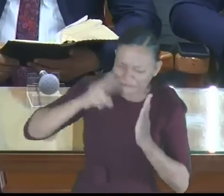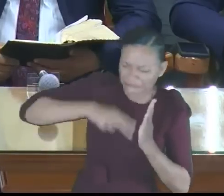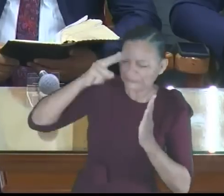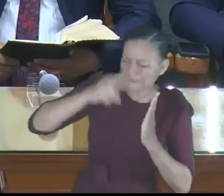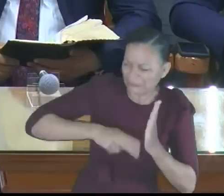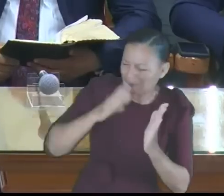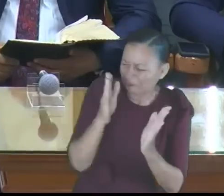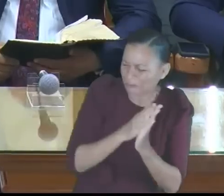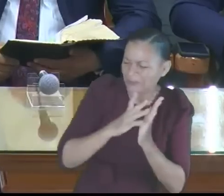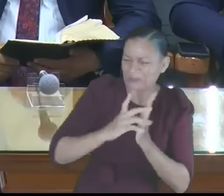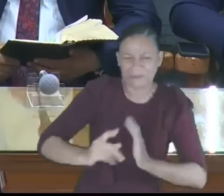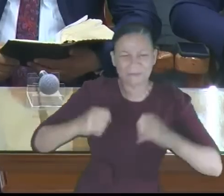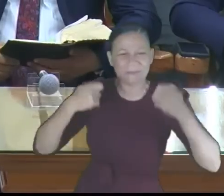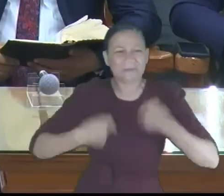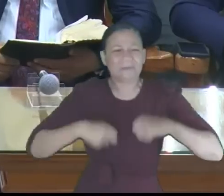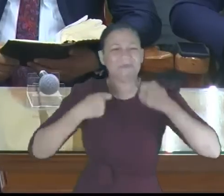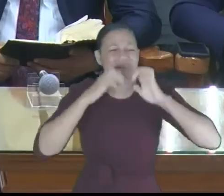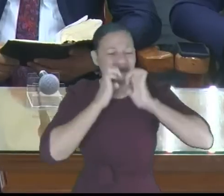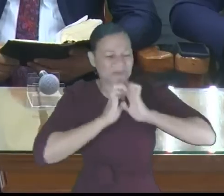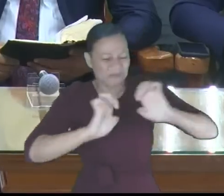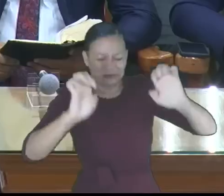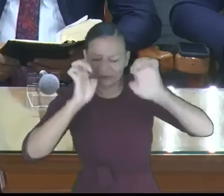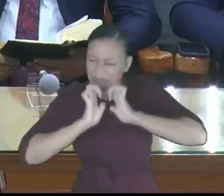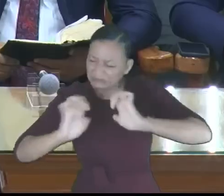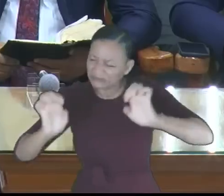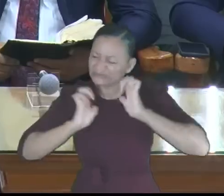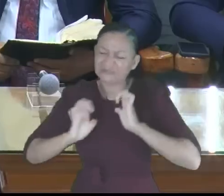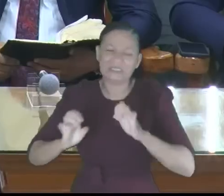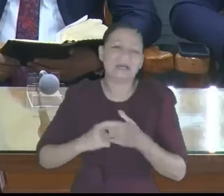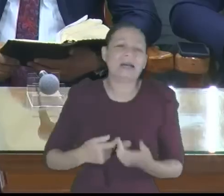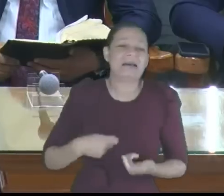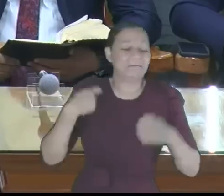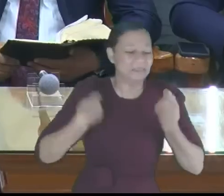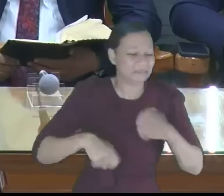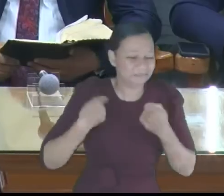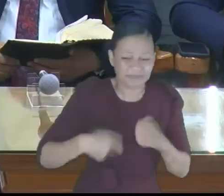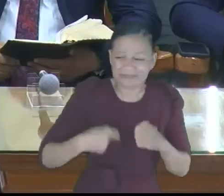é preciso evangelização, é preciso correria, é